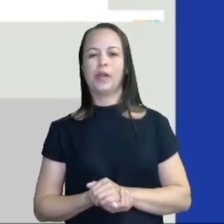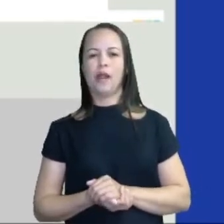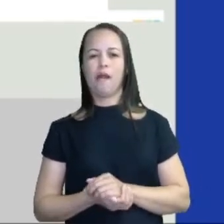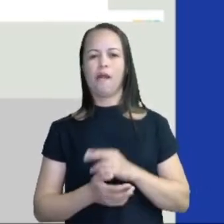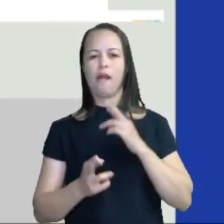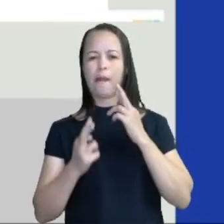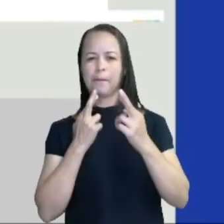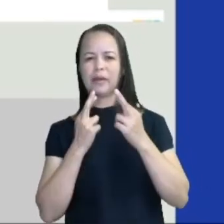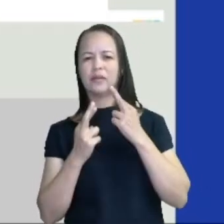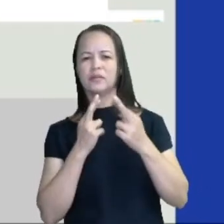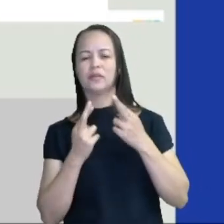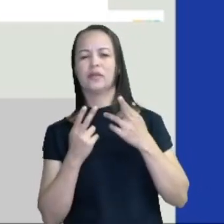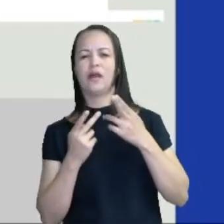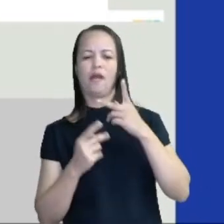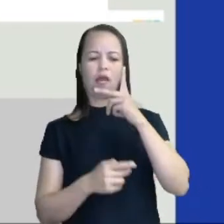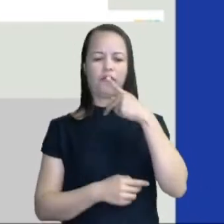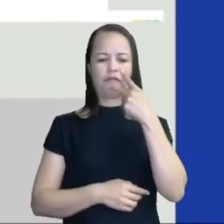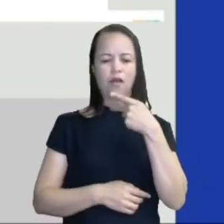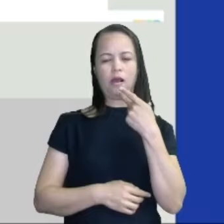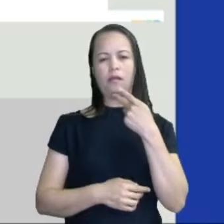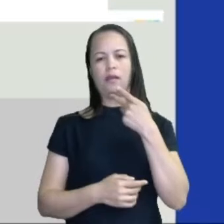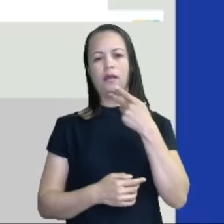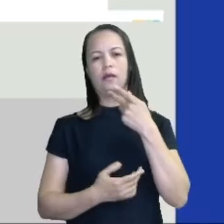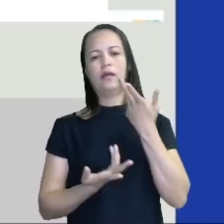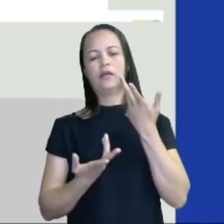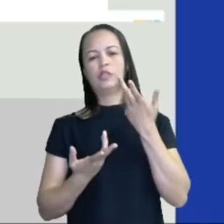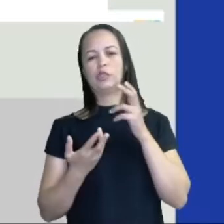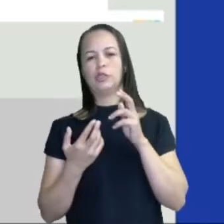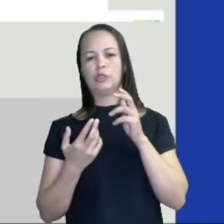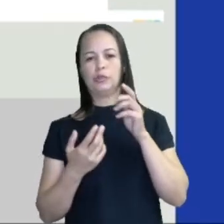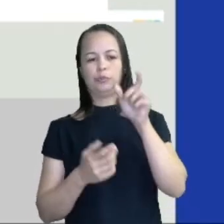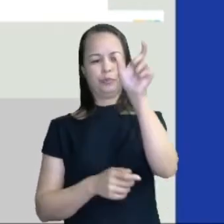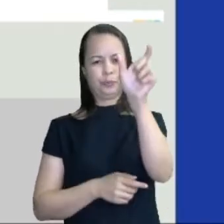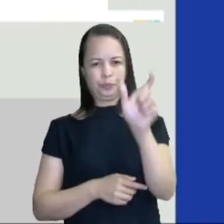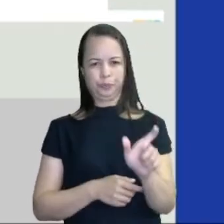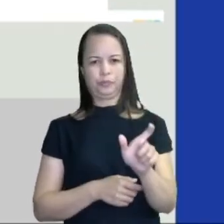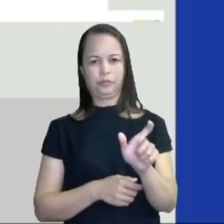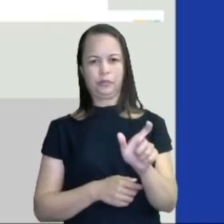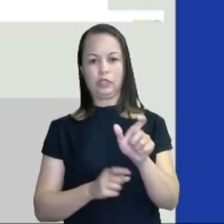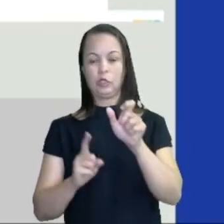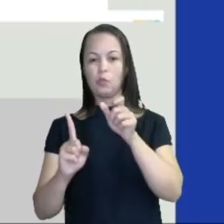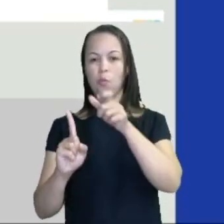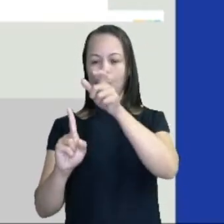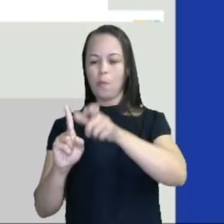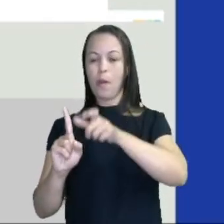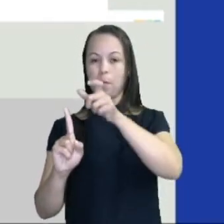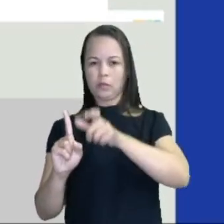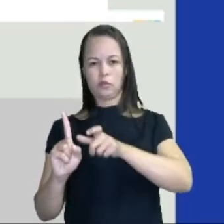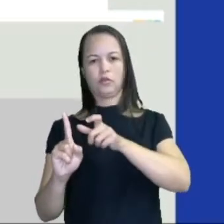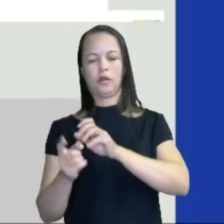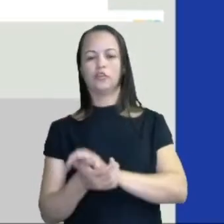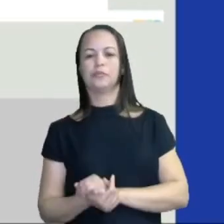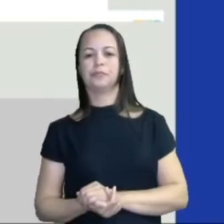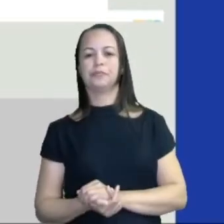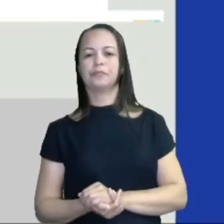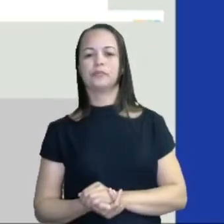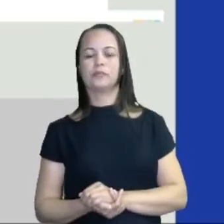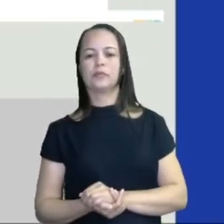representar a fala de um personagem. Vamos ver? Luísa